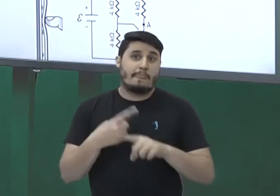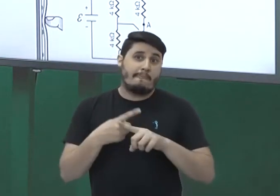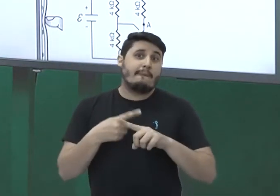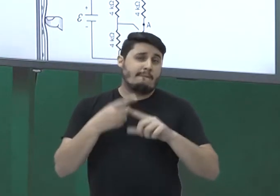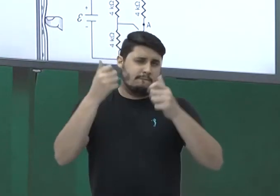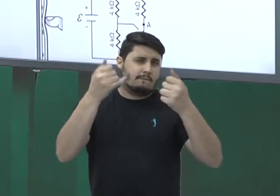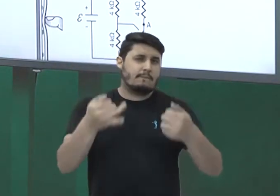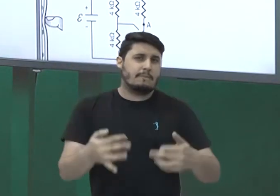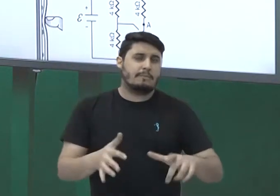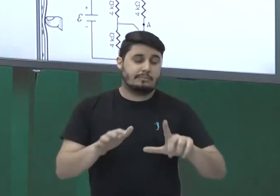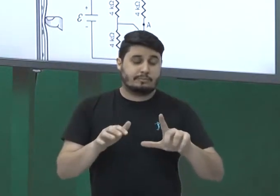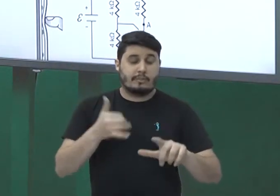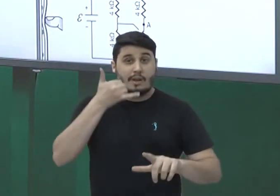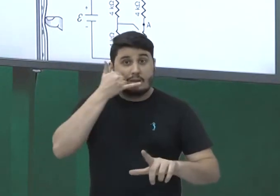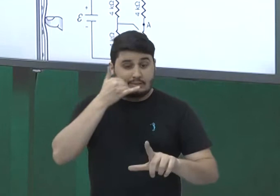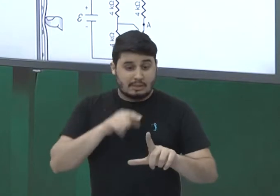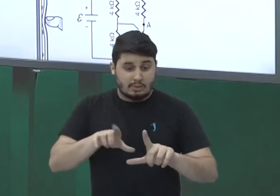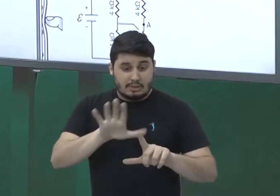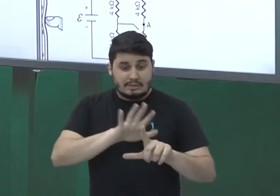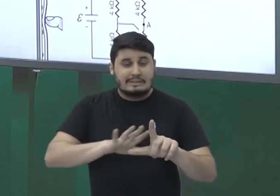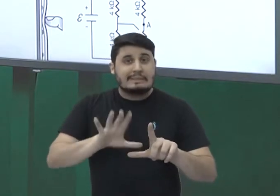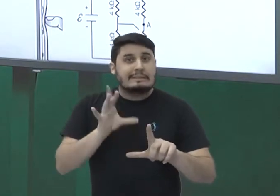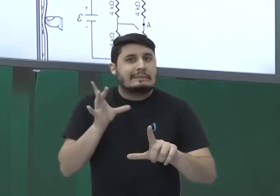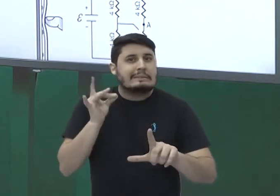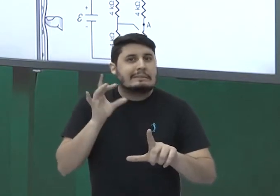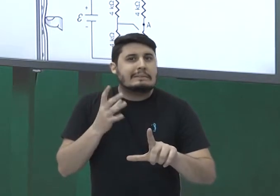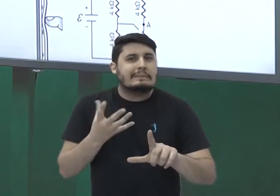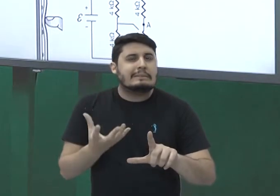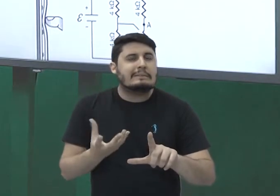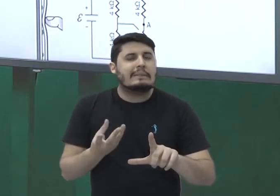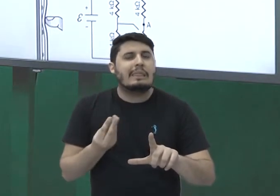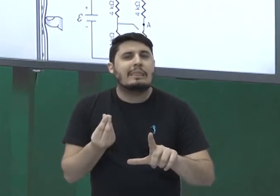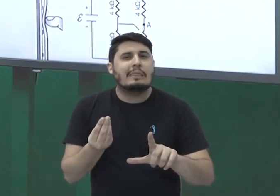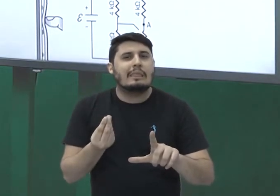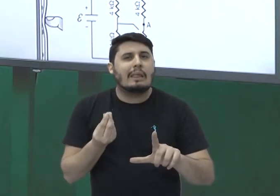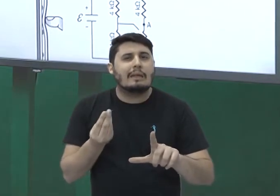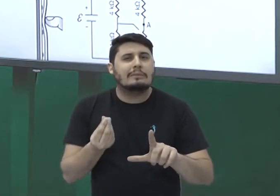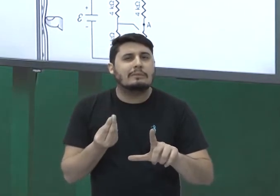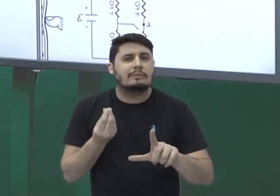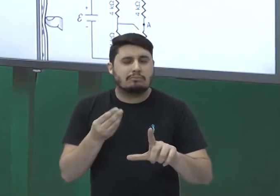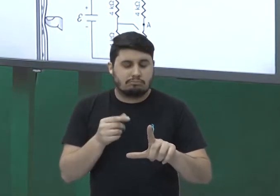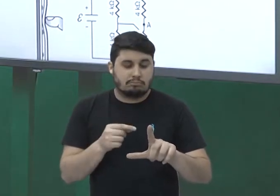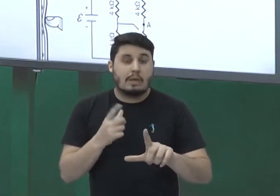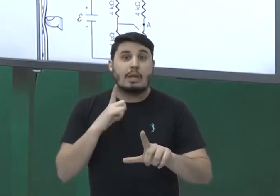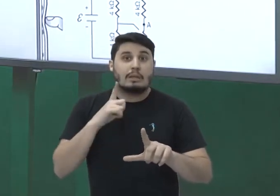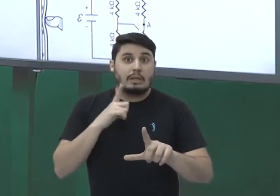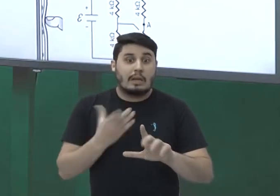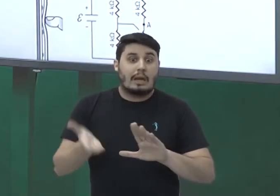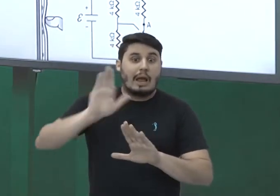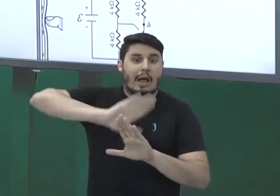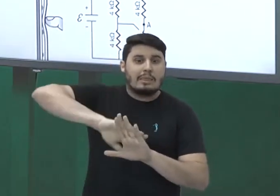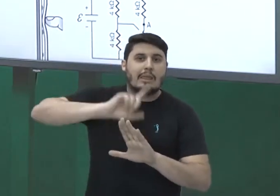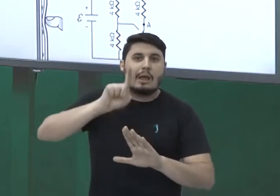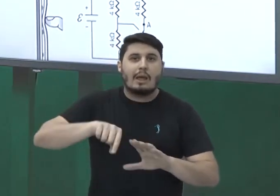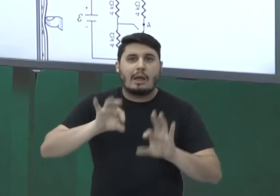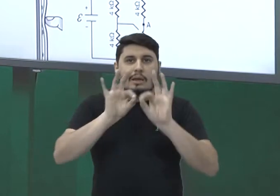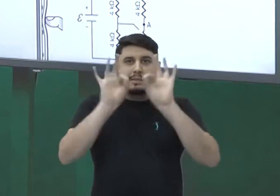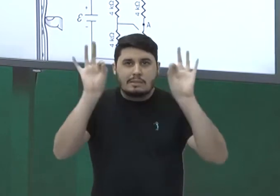pessoal, que é sensível, quando ela tem um circuito por trás, certo? Um circuito